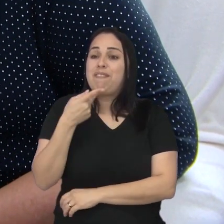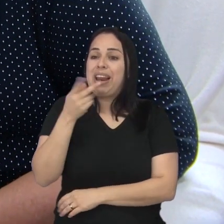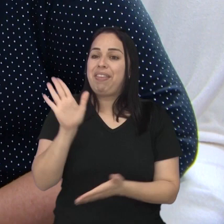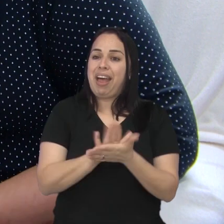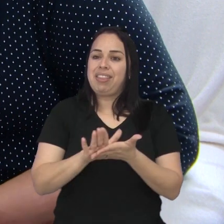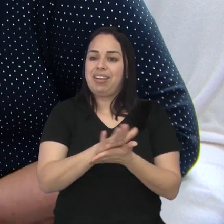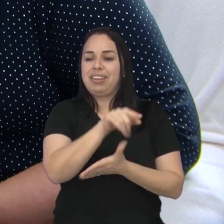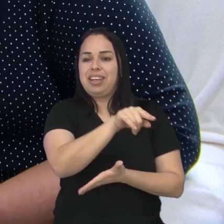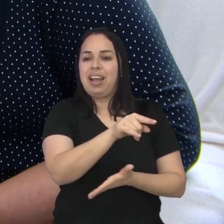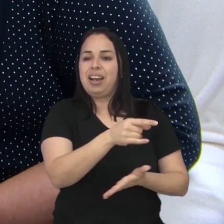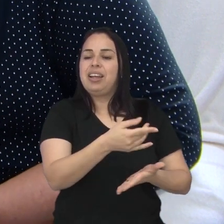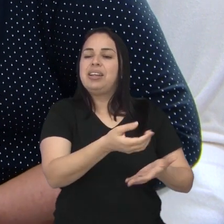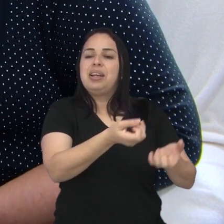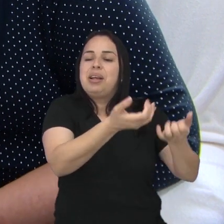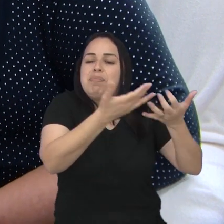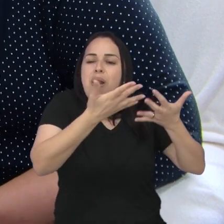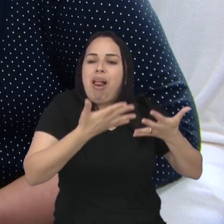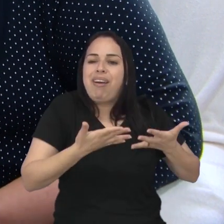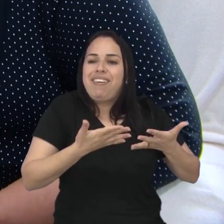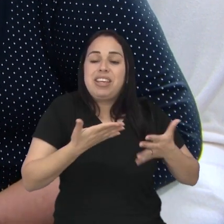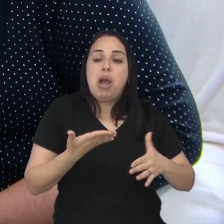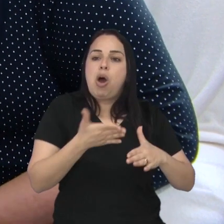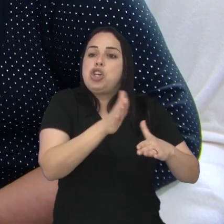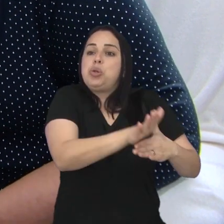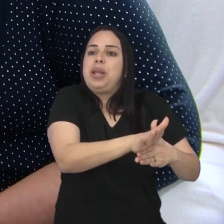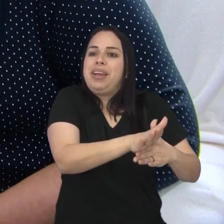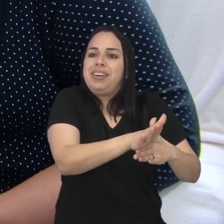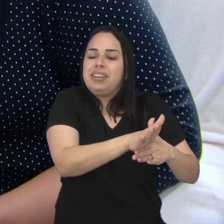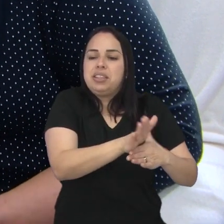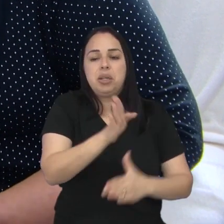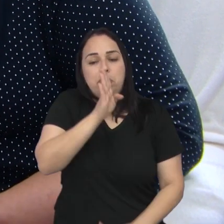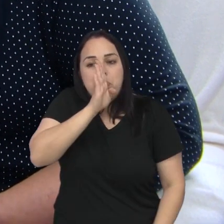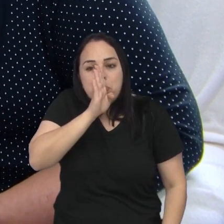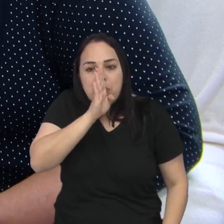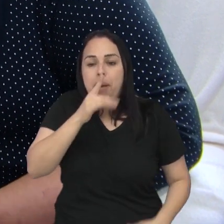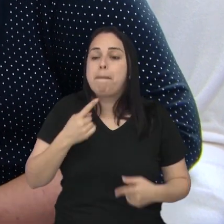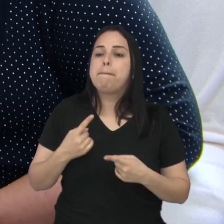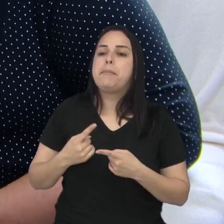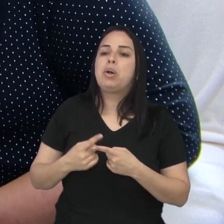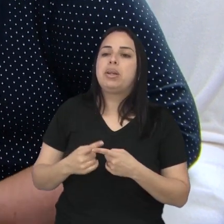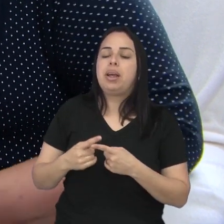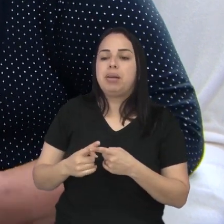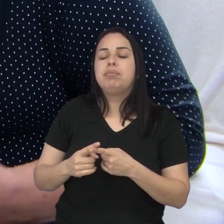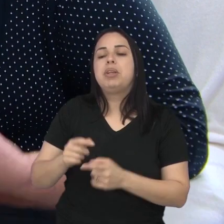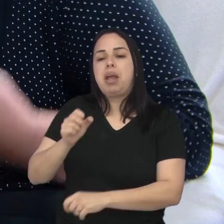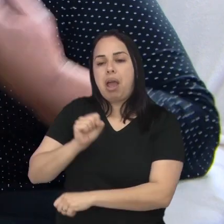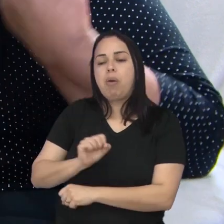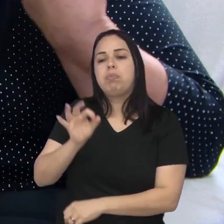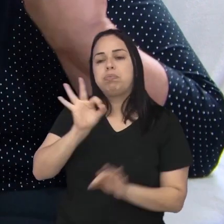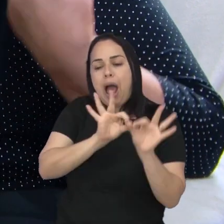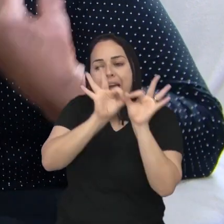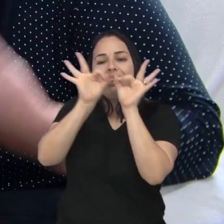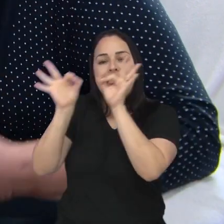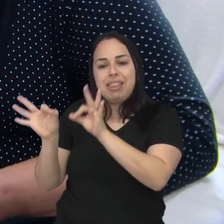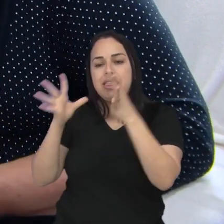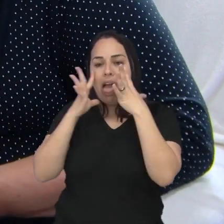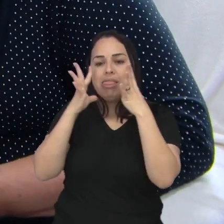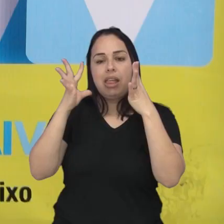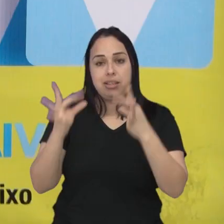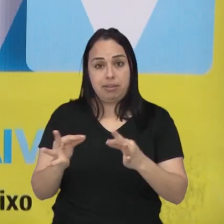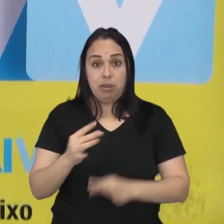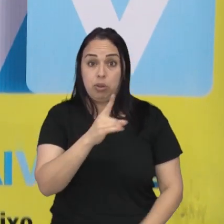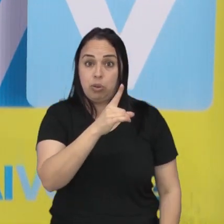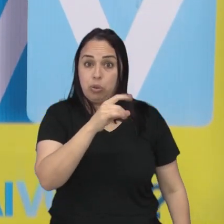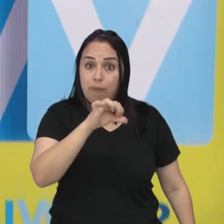não falo, eu deixo a pessoa falar. E a pessoa fala que eu ajudei a pessoa, você não fala nada. Por quê? Porque eu escutei a